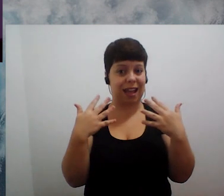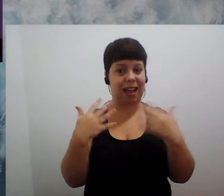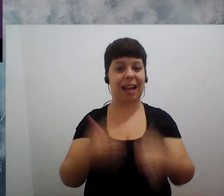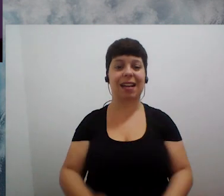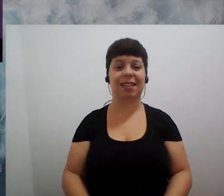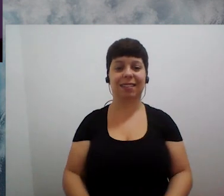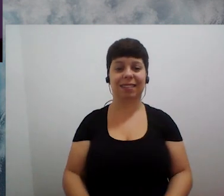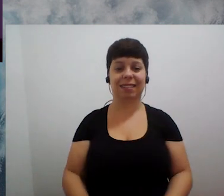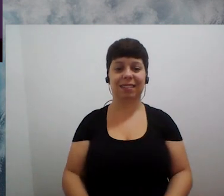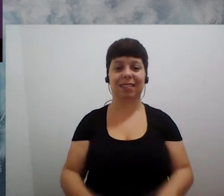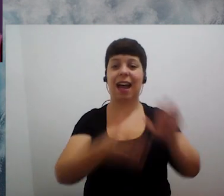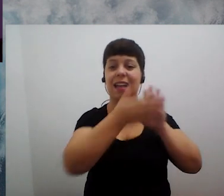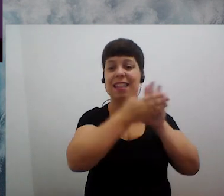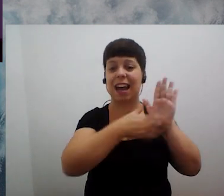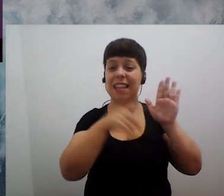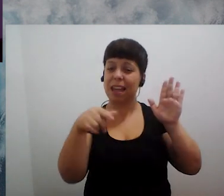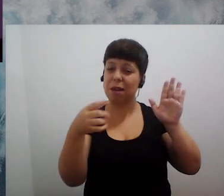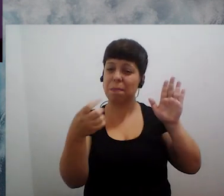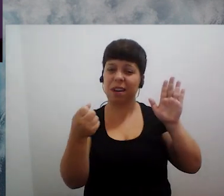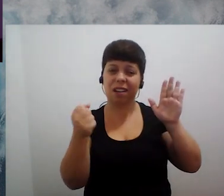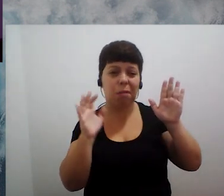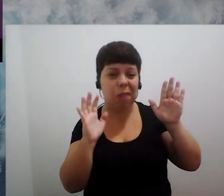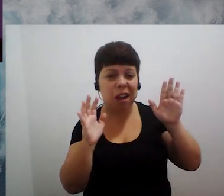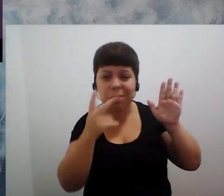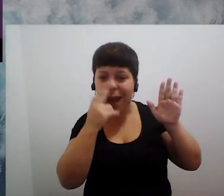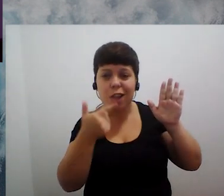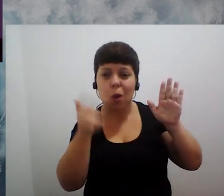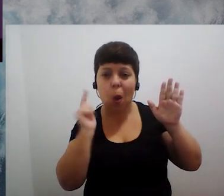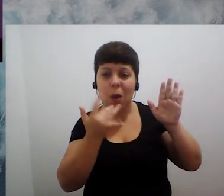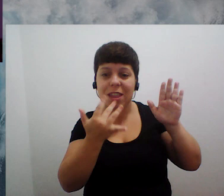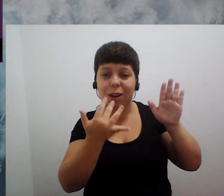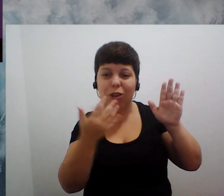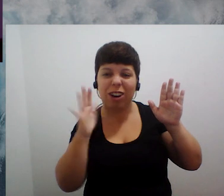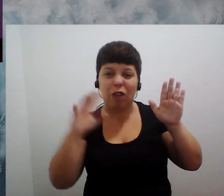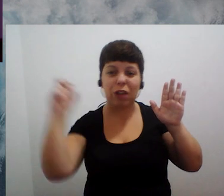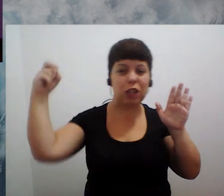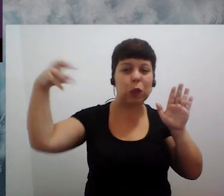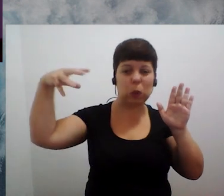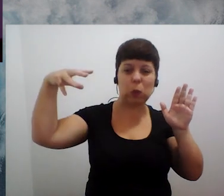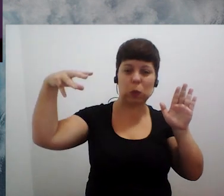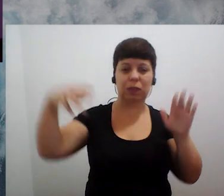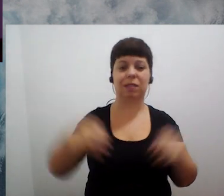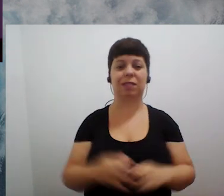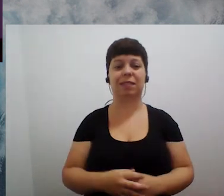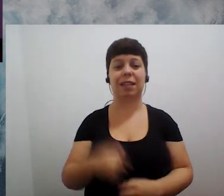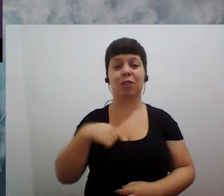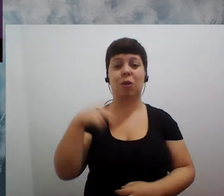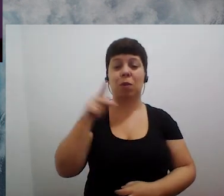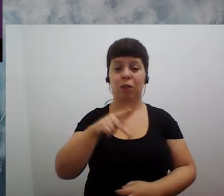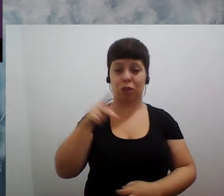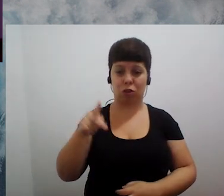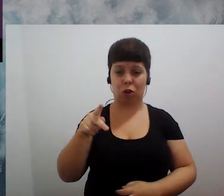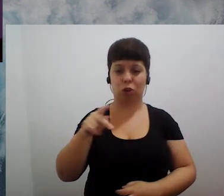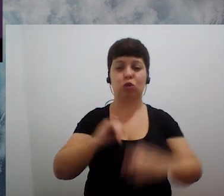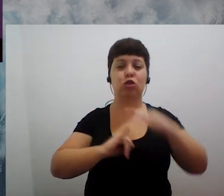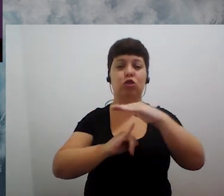está um pouco quente. Atrás de mim tem uma parede que era para ser branca e eu não sei porque ela não está branca. Deve ser um pouco da iluminação. Eu